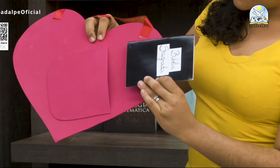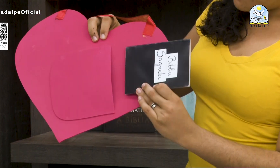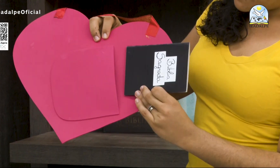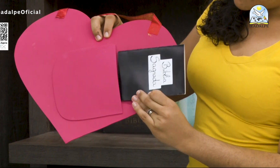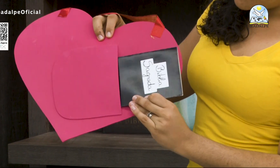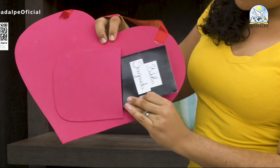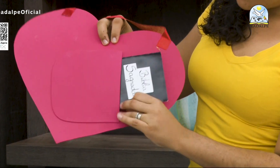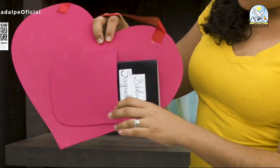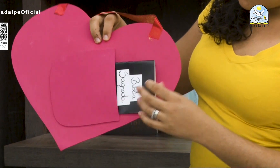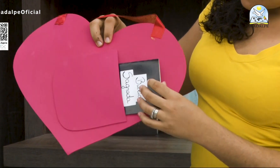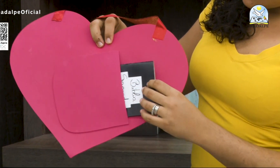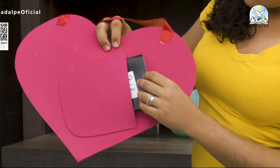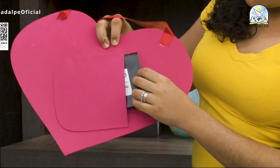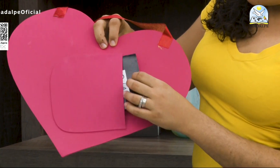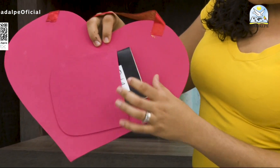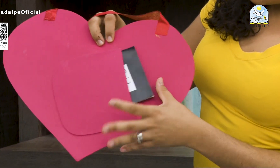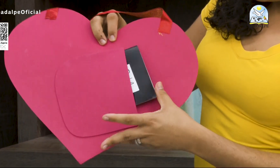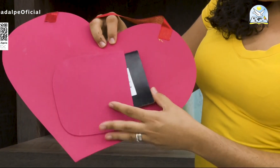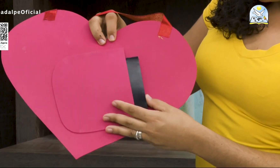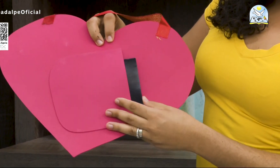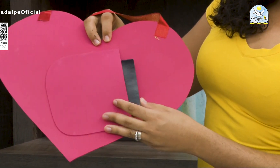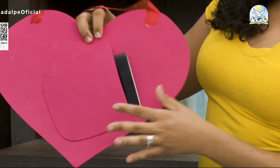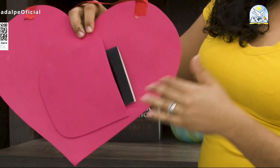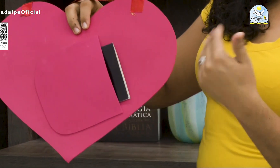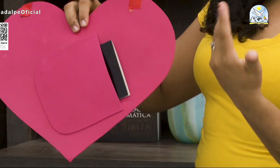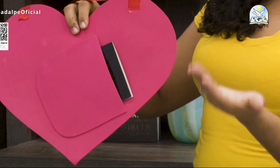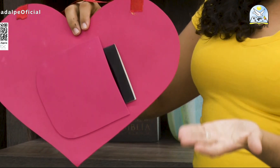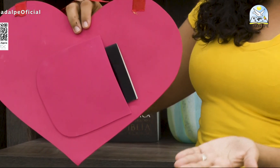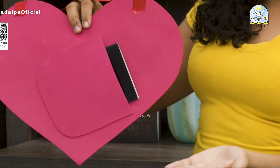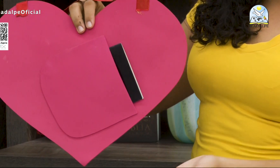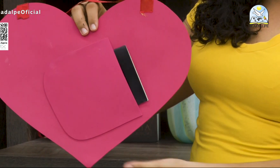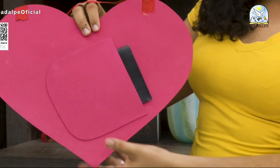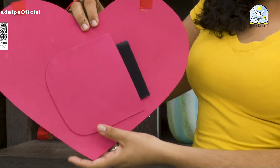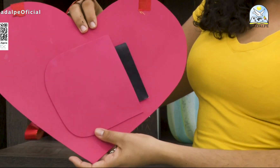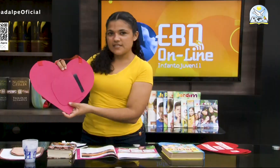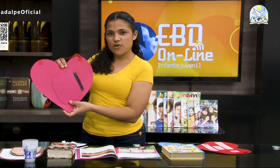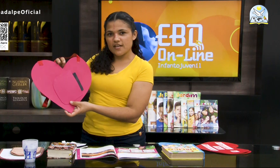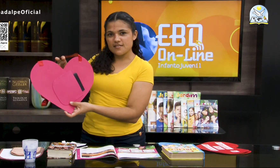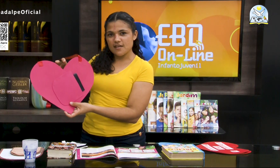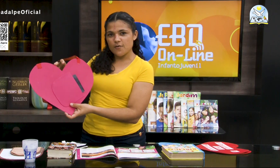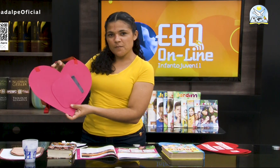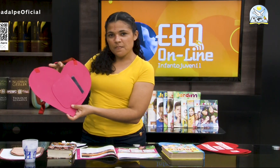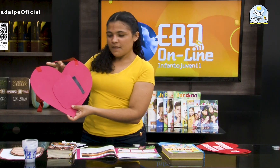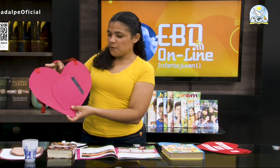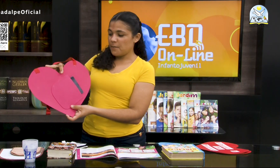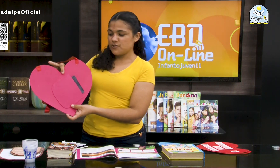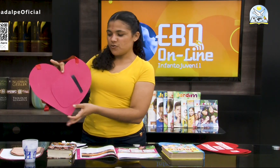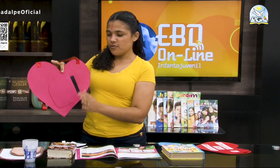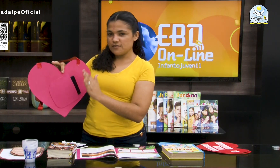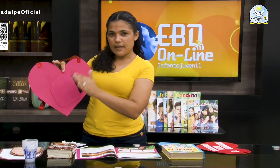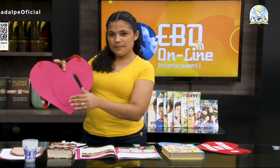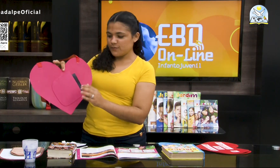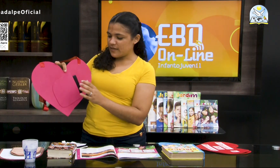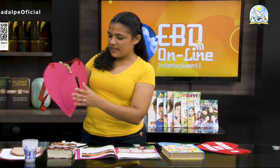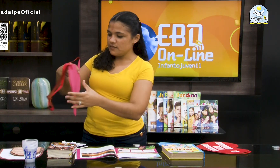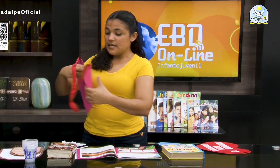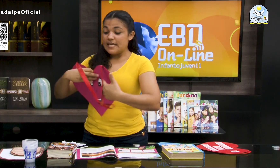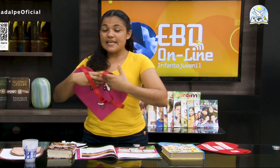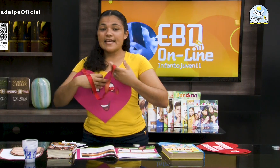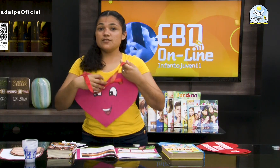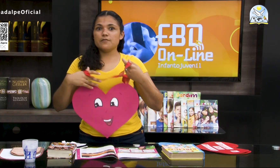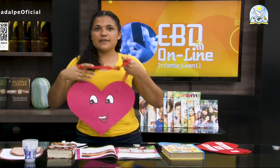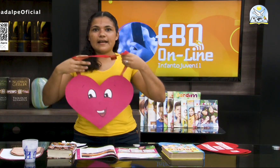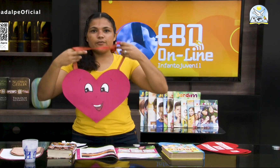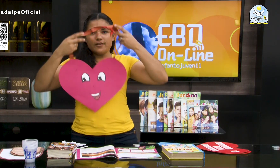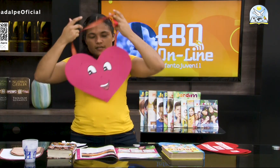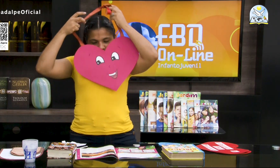os mandamentos de Deus. E aí você pode já receber os seus alunos com esse coração no pescoço, tá pendurado. E